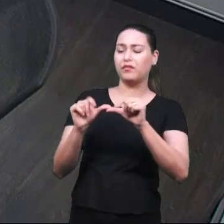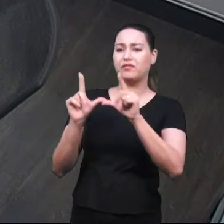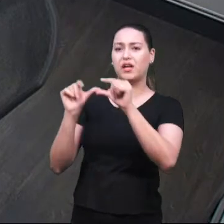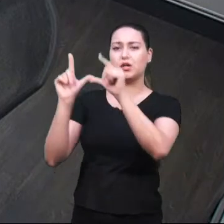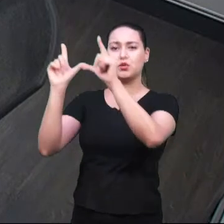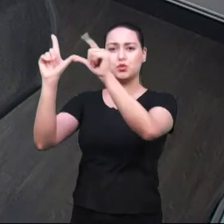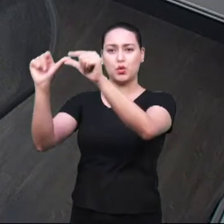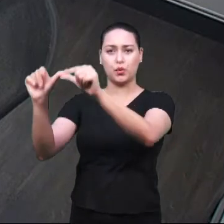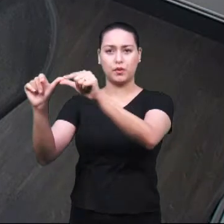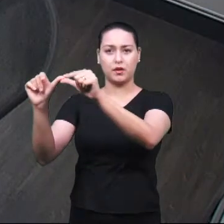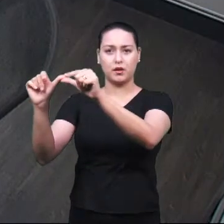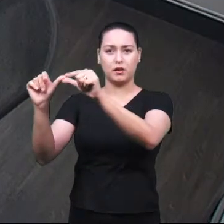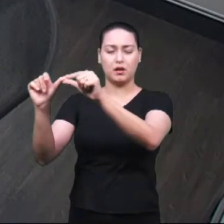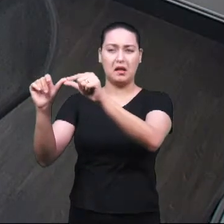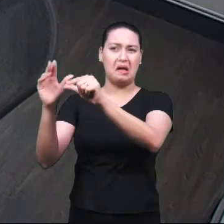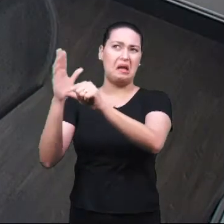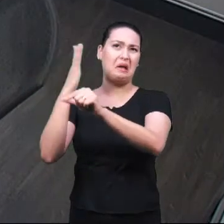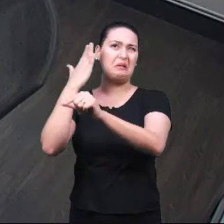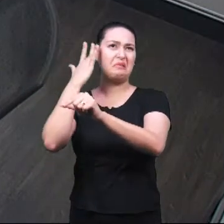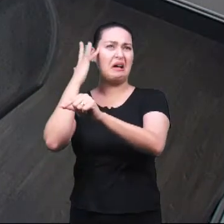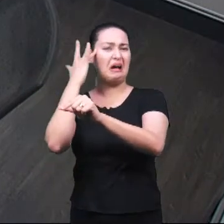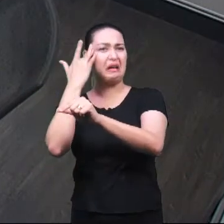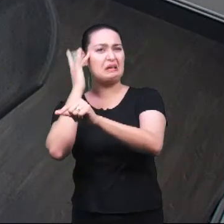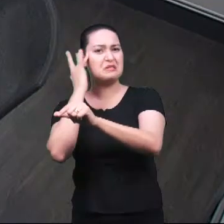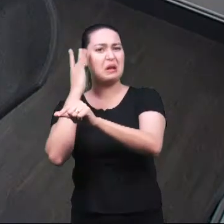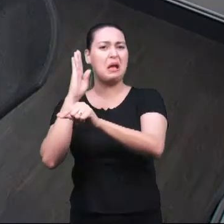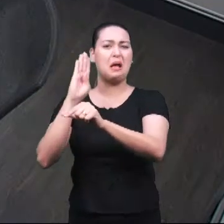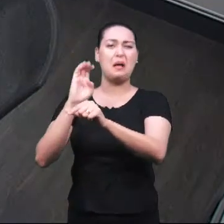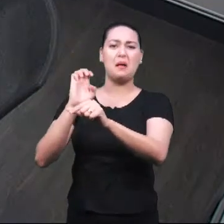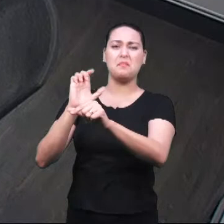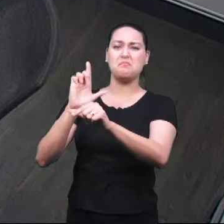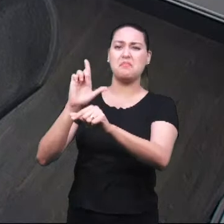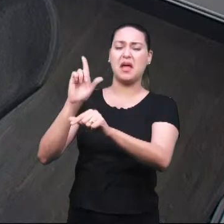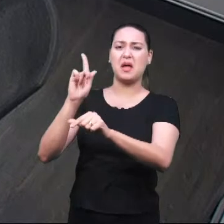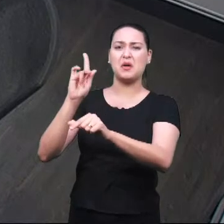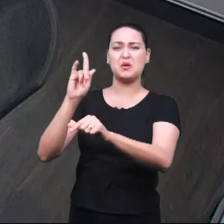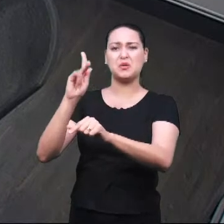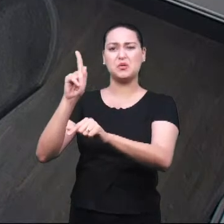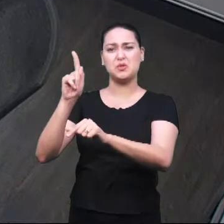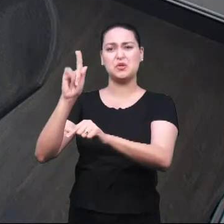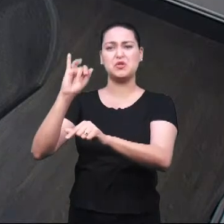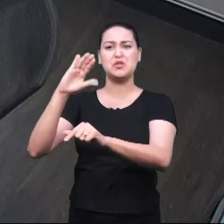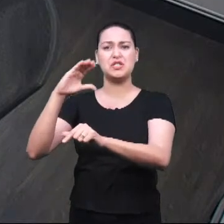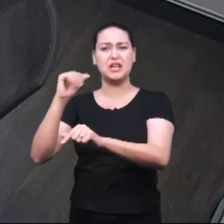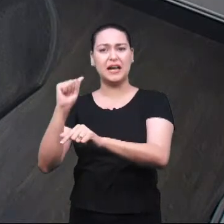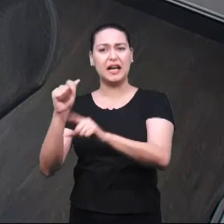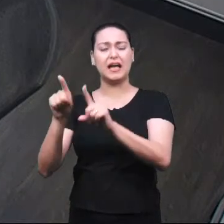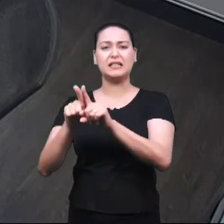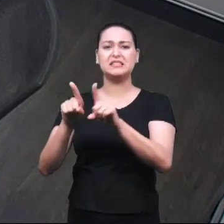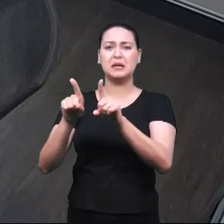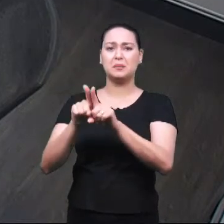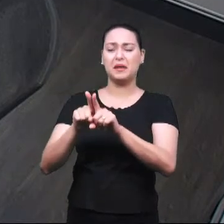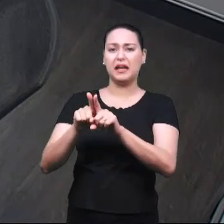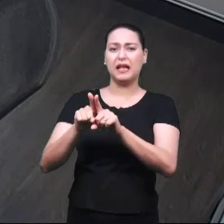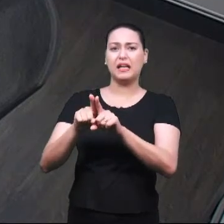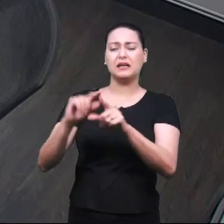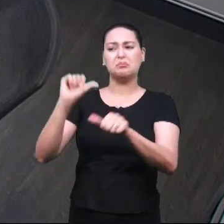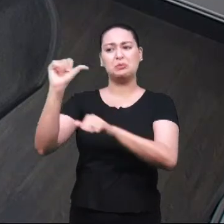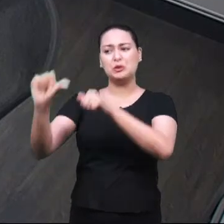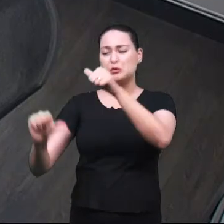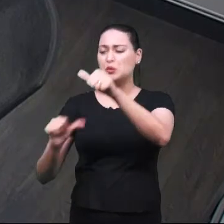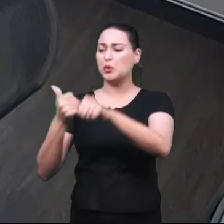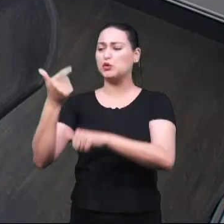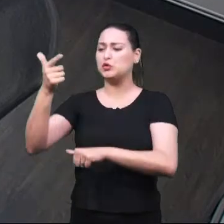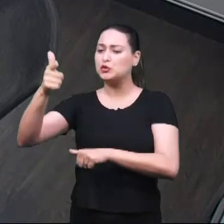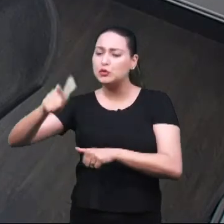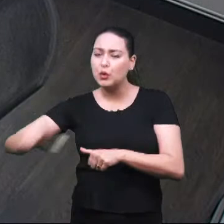Bélgica e depois, salvo engano, para a Rússia. Da Rússia? Sim. Eu conheci ele. Mas ele vem de Suíça. Eu conheci ele numa